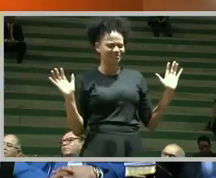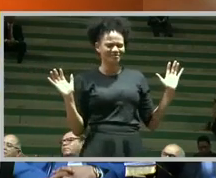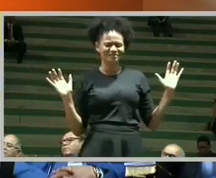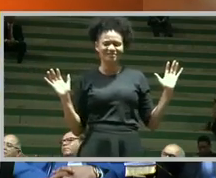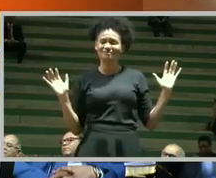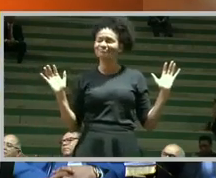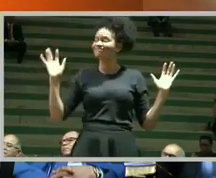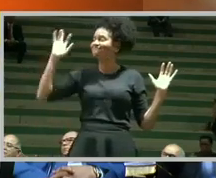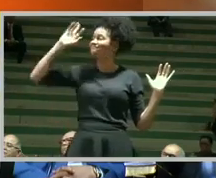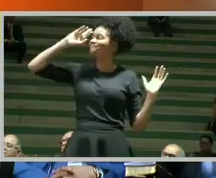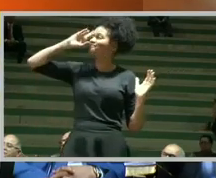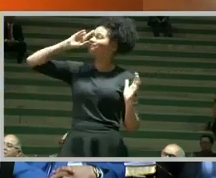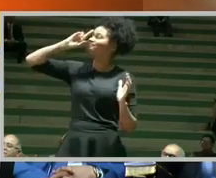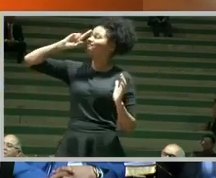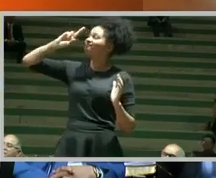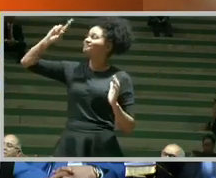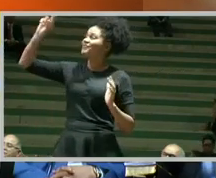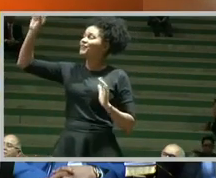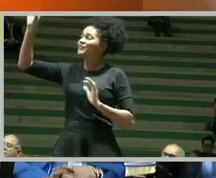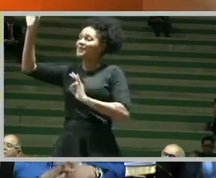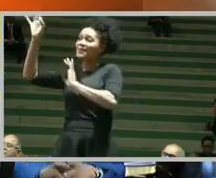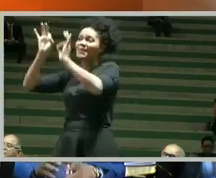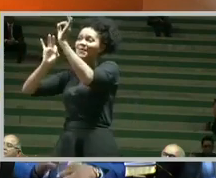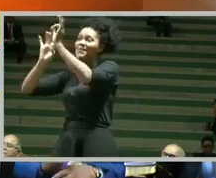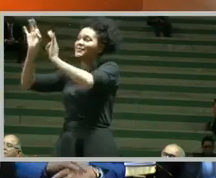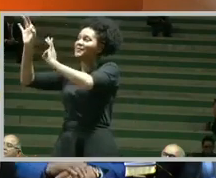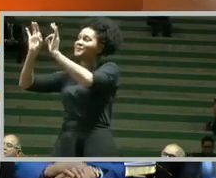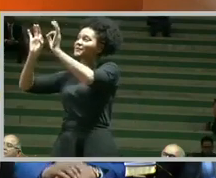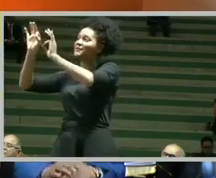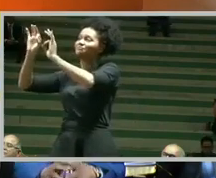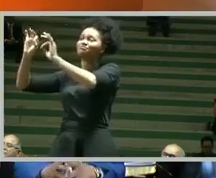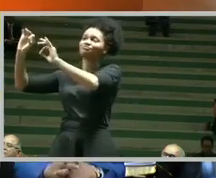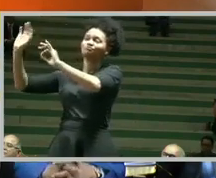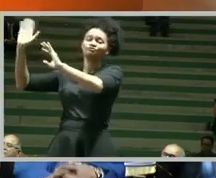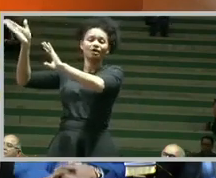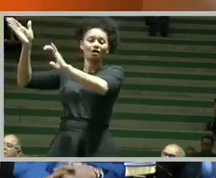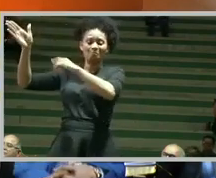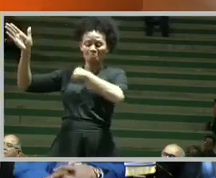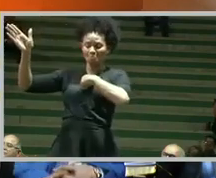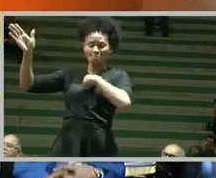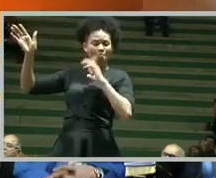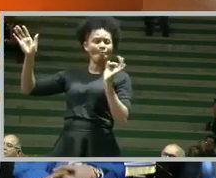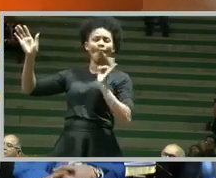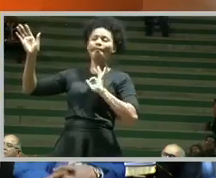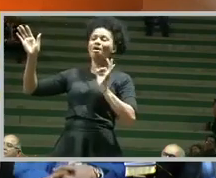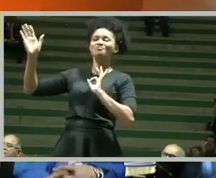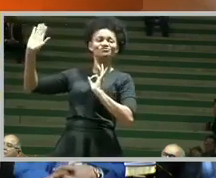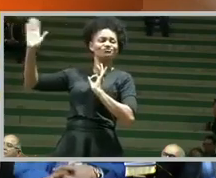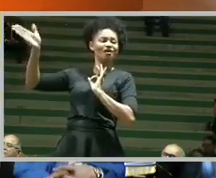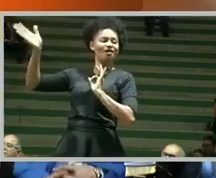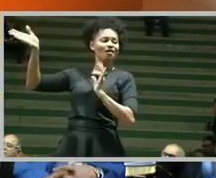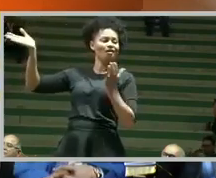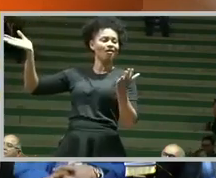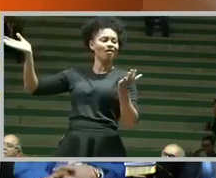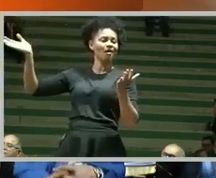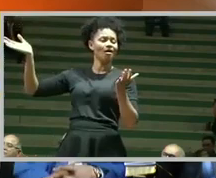Quando o Senhor fez, sabe o que restou para eu fazer? Nada, a não